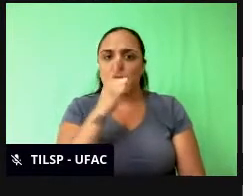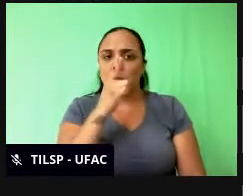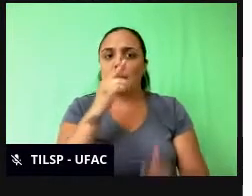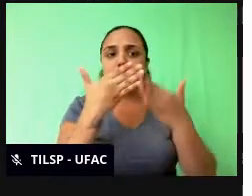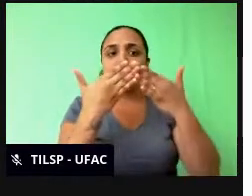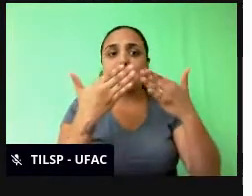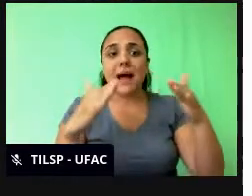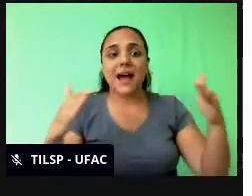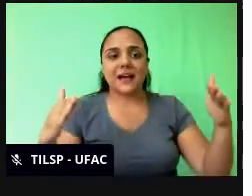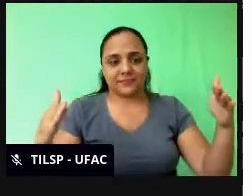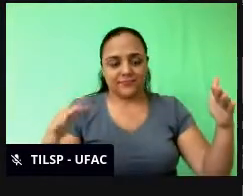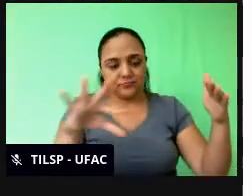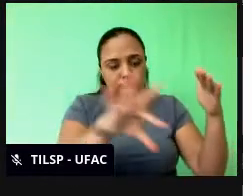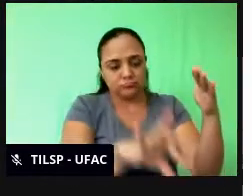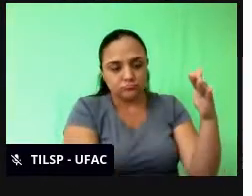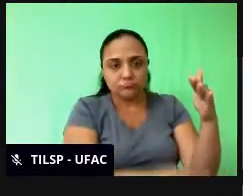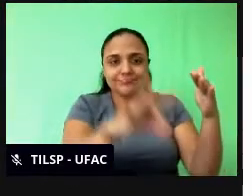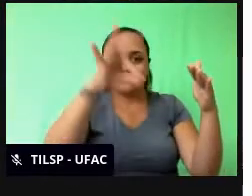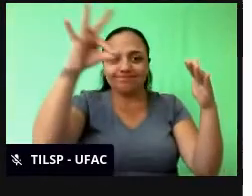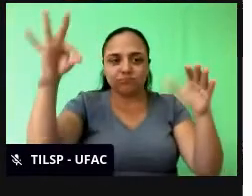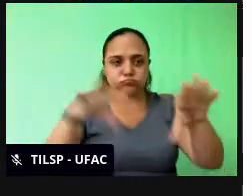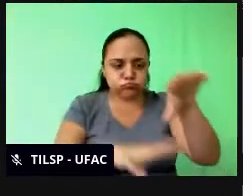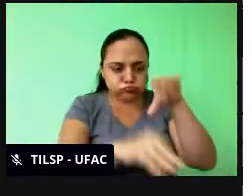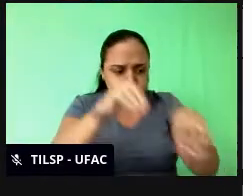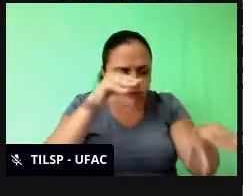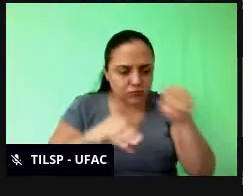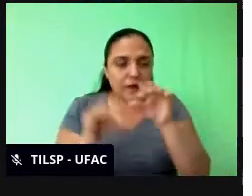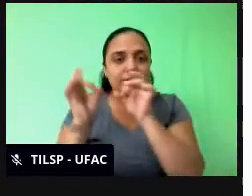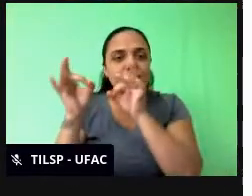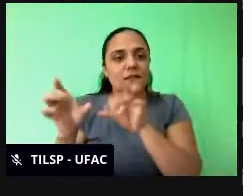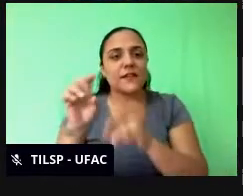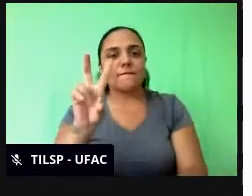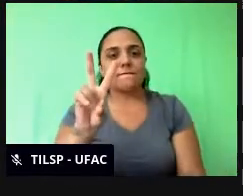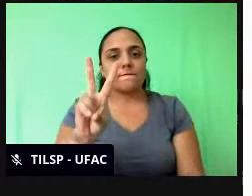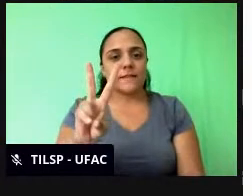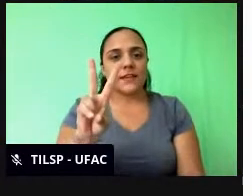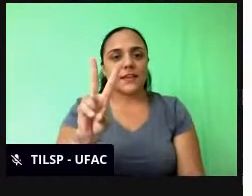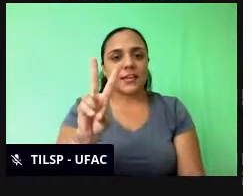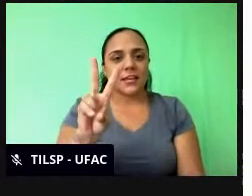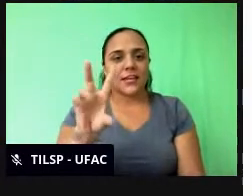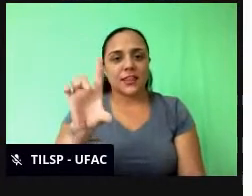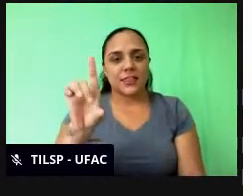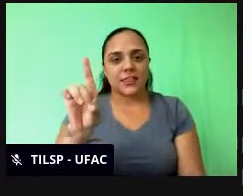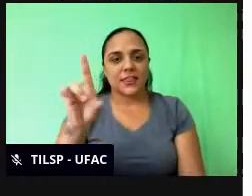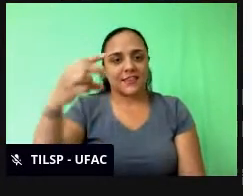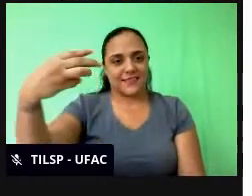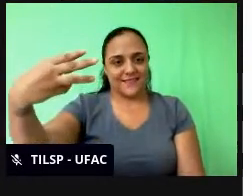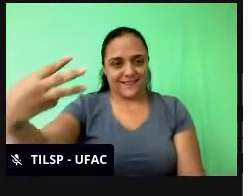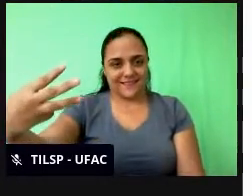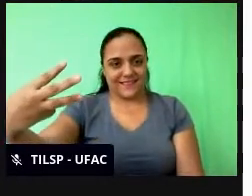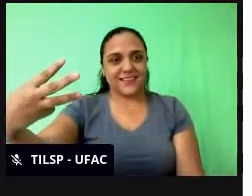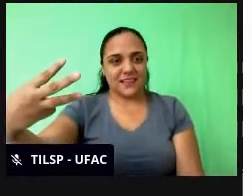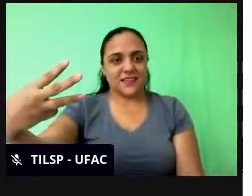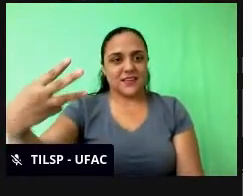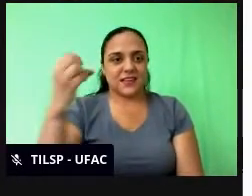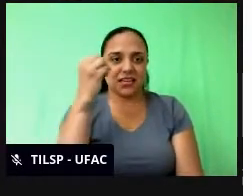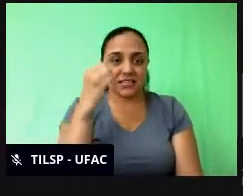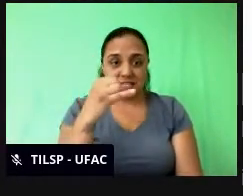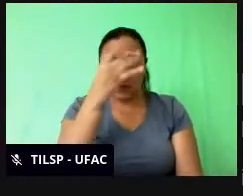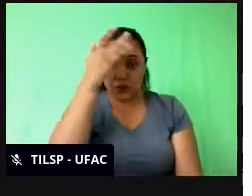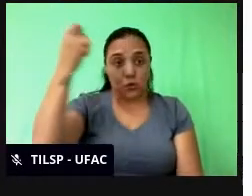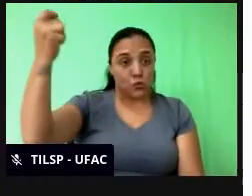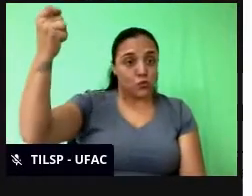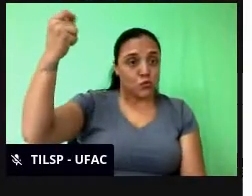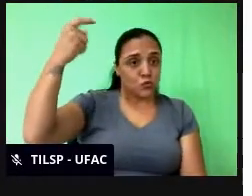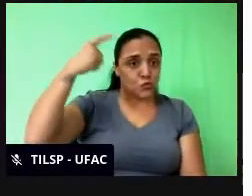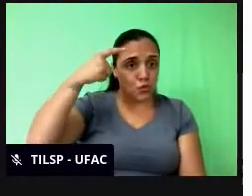oceanos. Então, para indivíduos veganos, gente, claro, se aquele indivíduo que não tem uma exposição solar adequada, que a